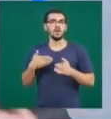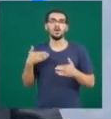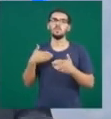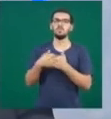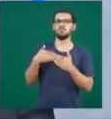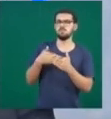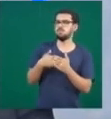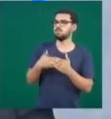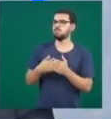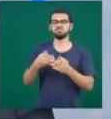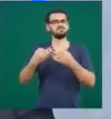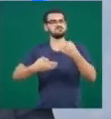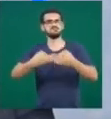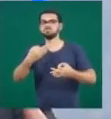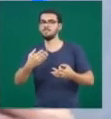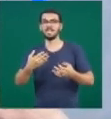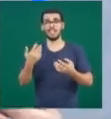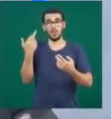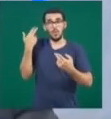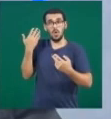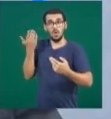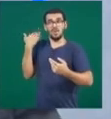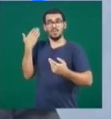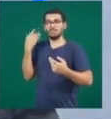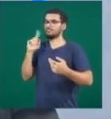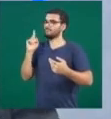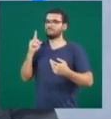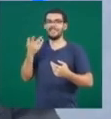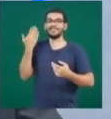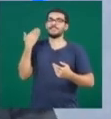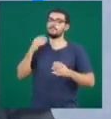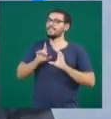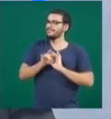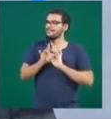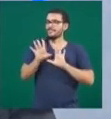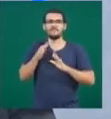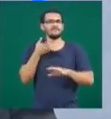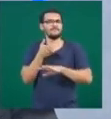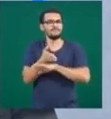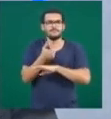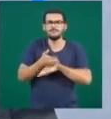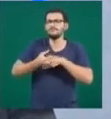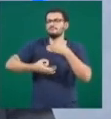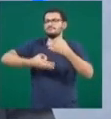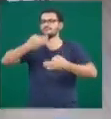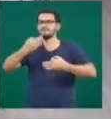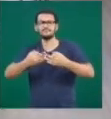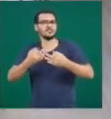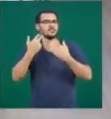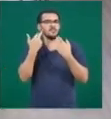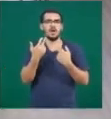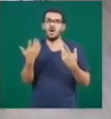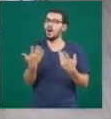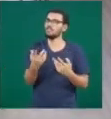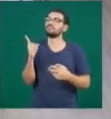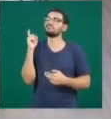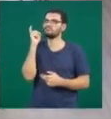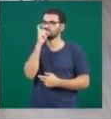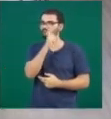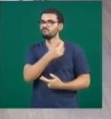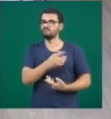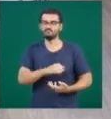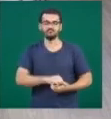um acesso como ele tinha antigamente, né, mais livre, mais liberal, para ele dificultou, né, mais essa situação. Uhum. Né? Em relação